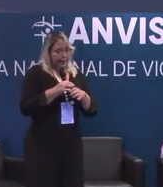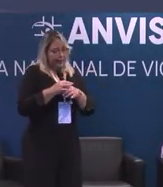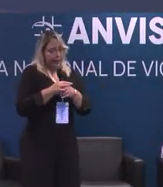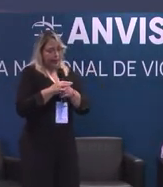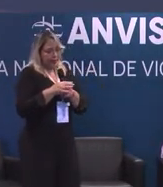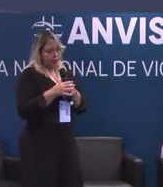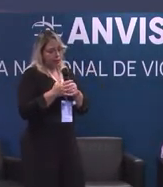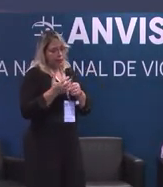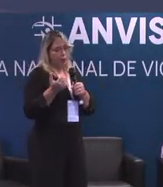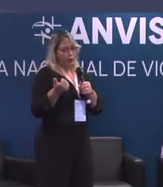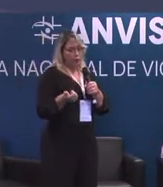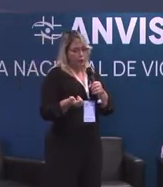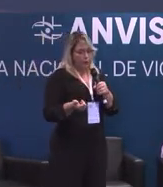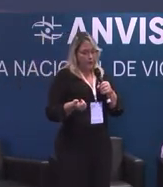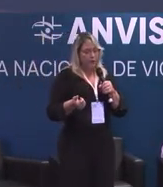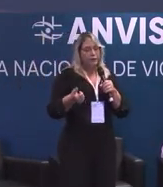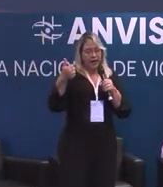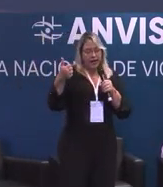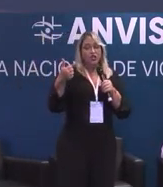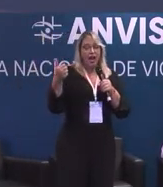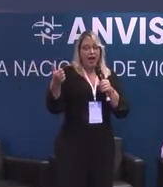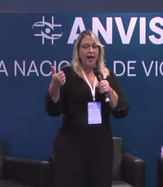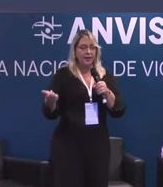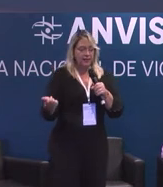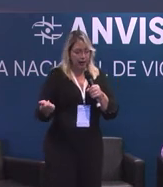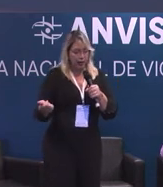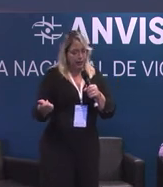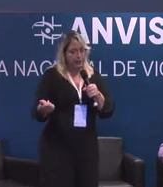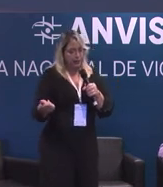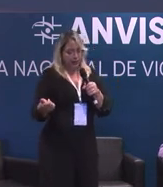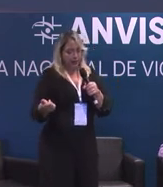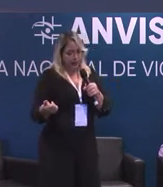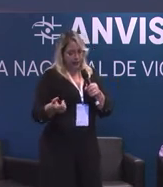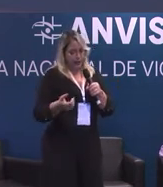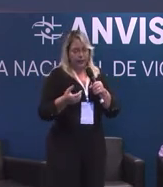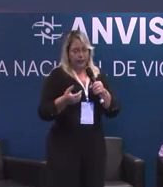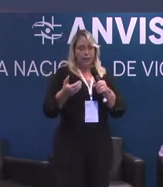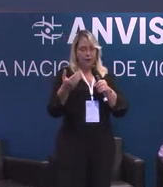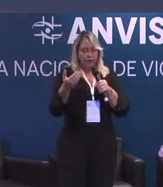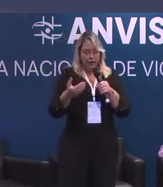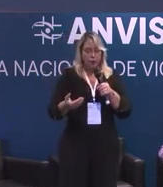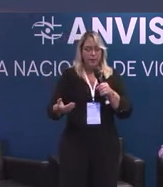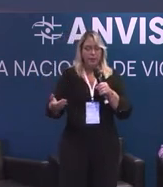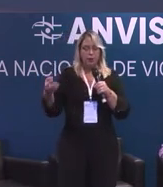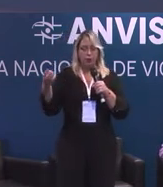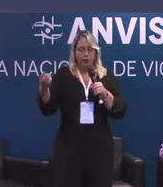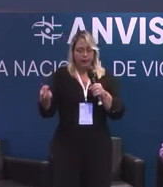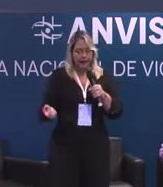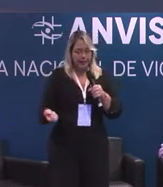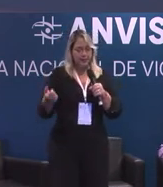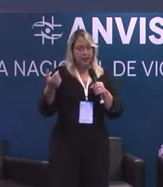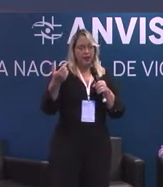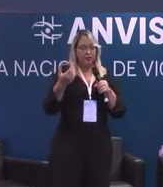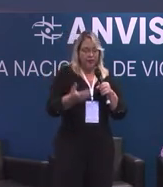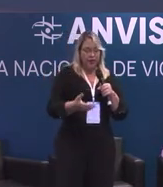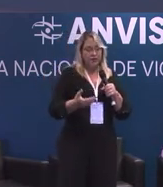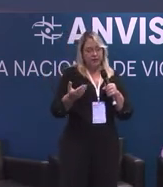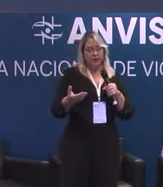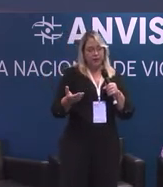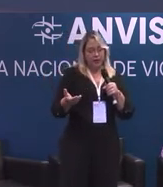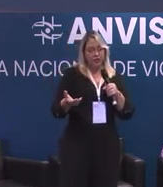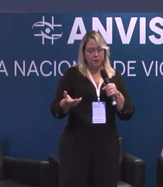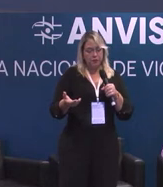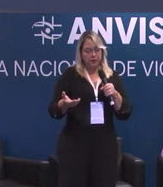Em relação aos pontos positivos, já há esse reconhecimento, né, que o aperfeiçoamento de competências vai